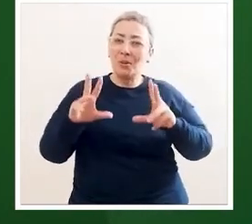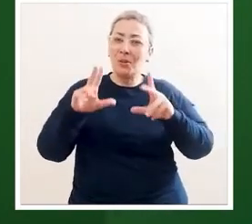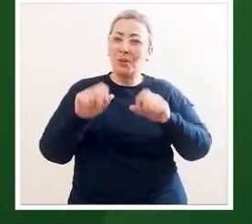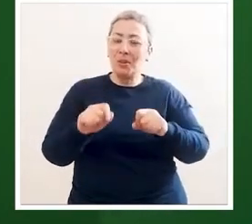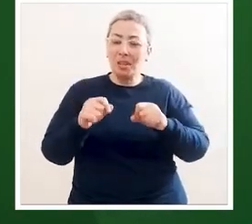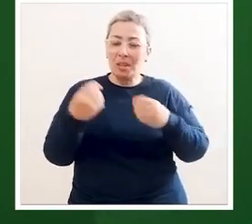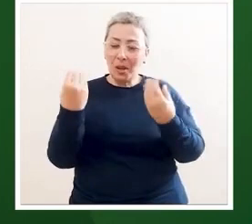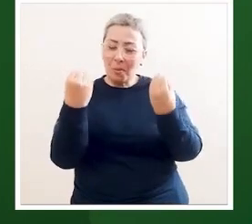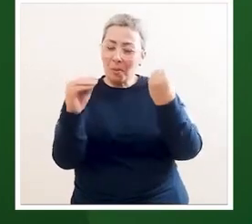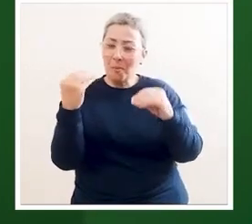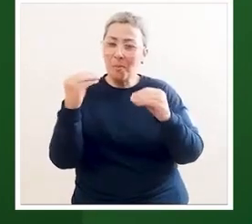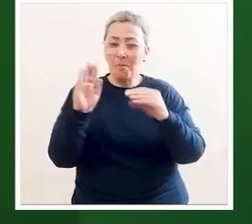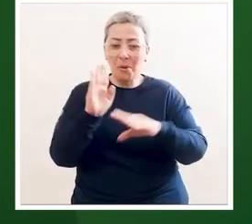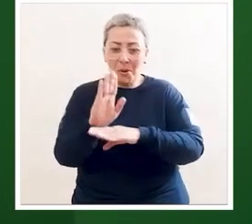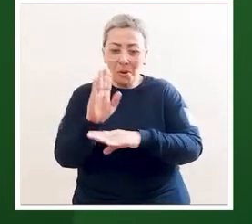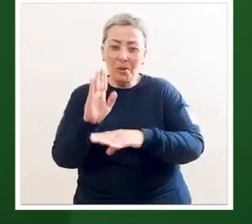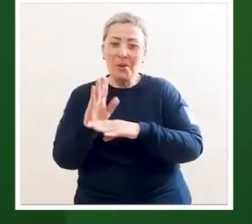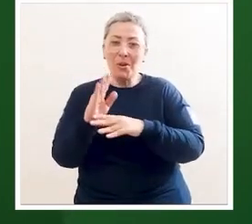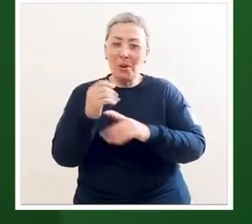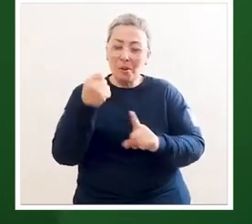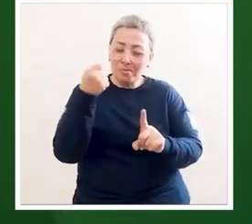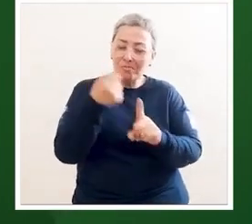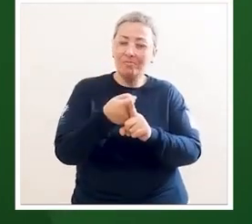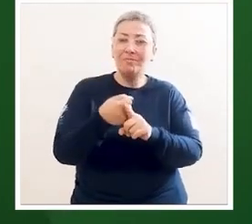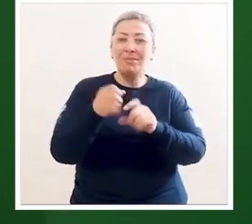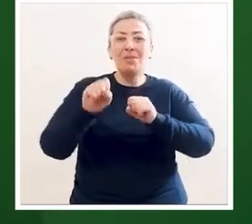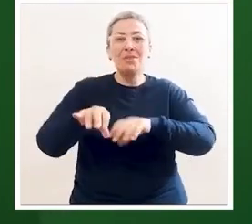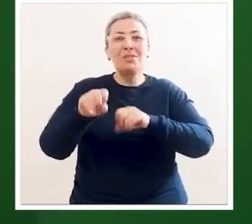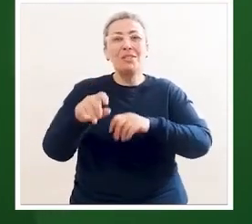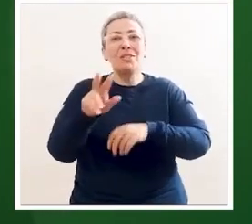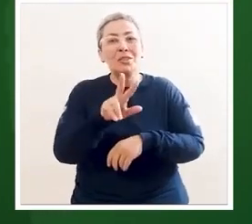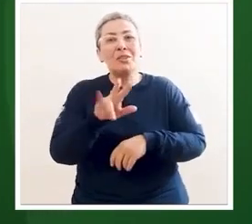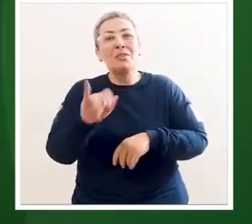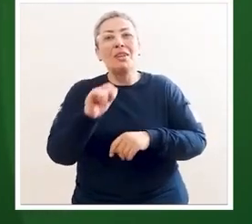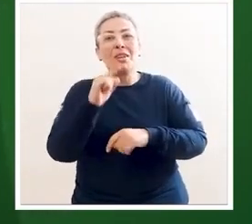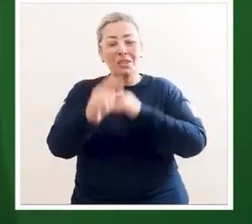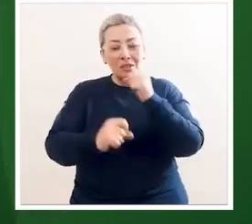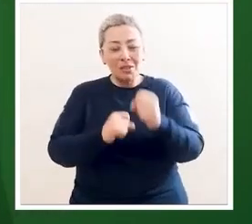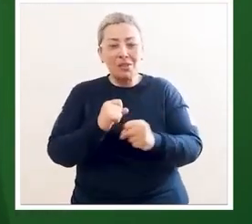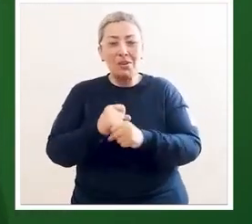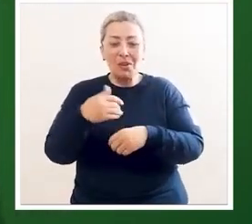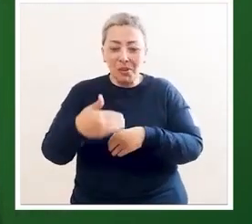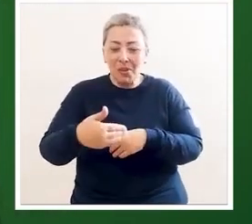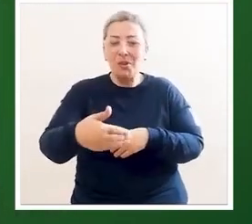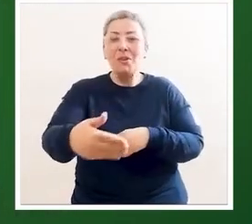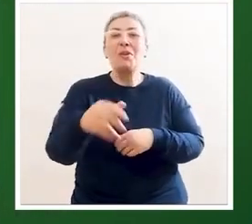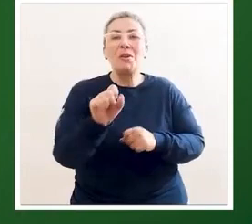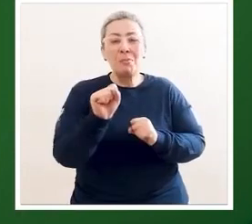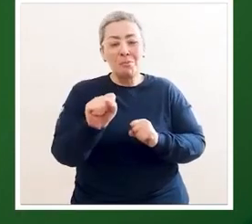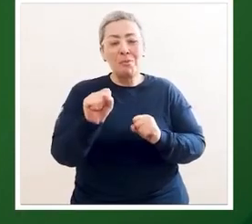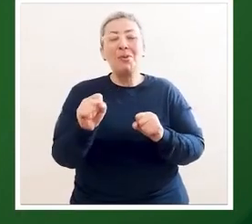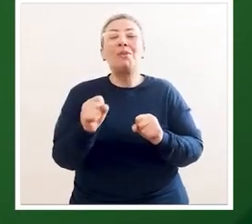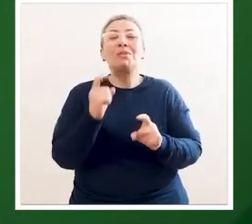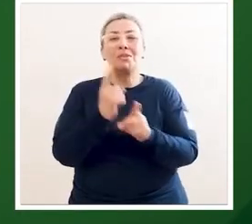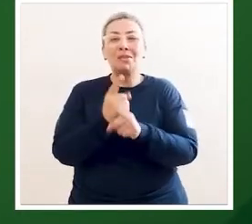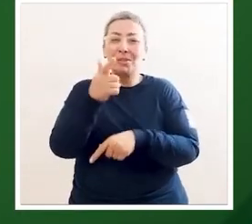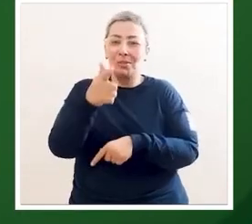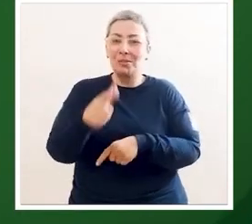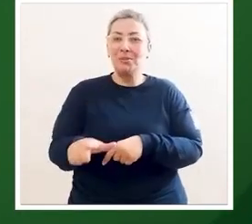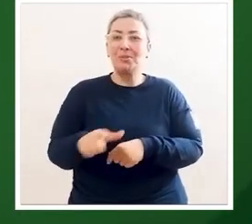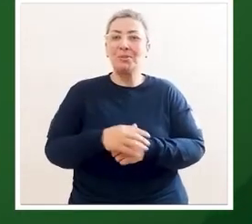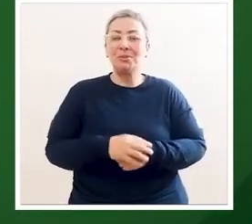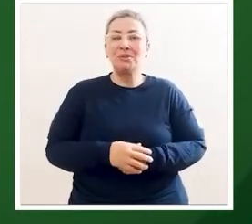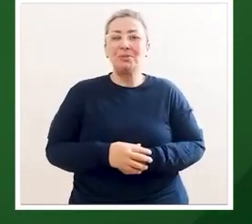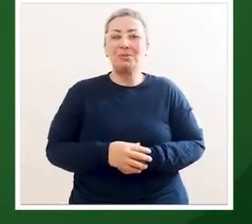que todas as contribuições tenham um grande impacto na nossa educação e que no próximo possamos novamente nos